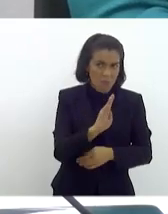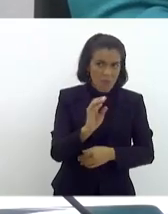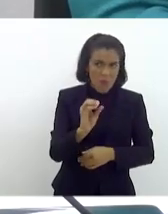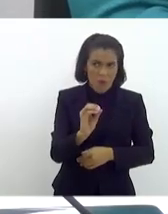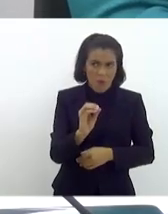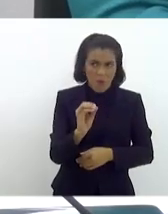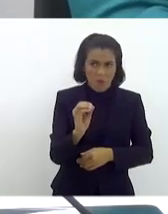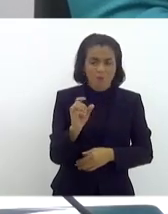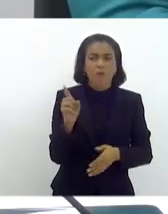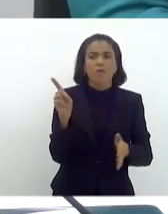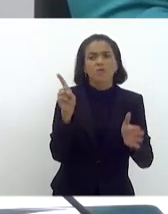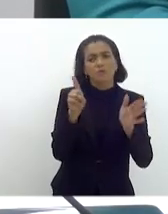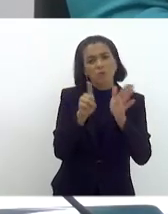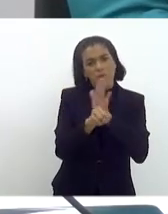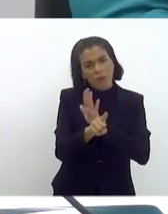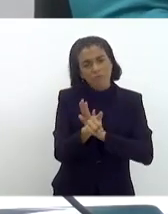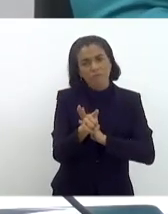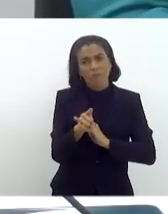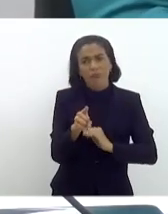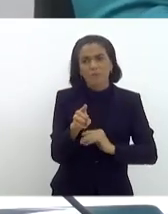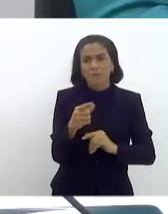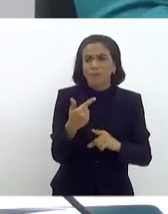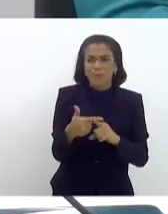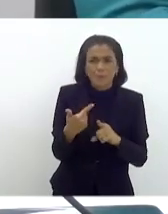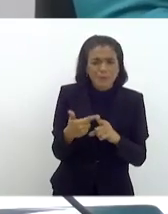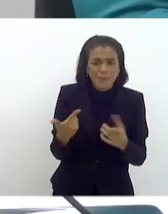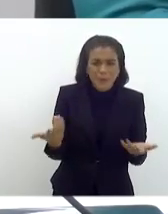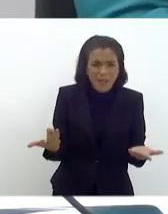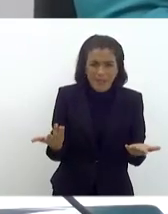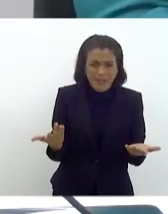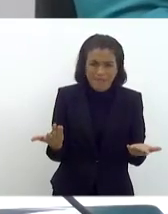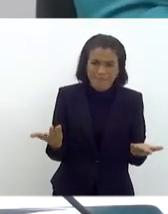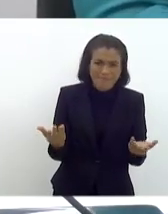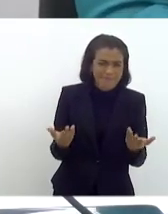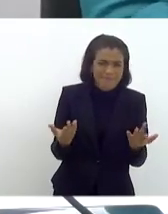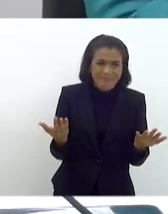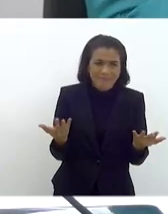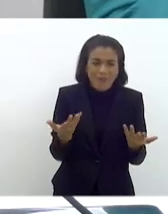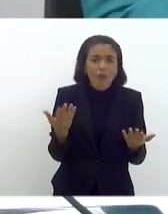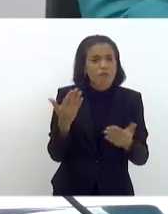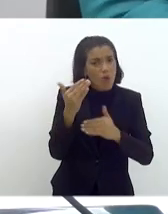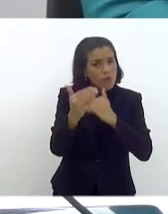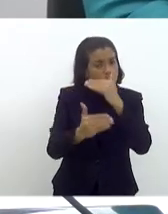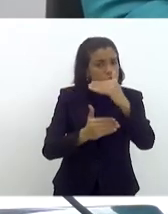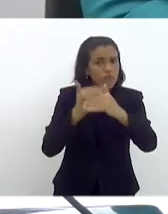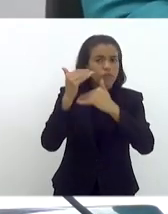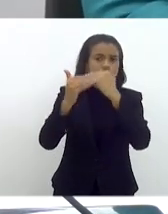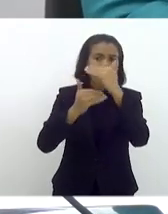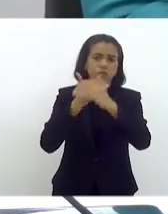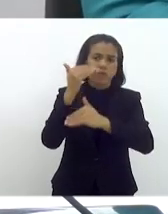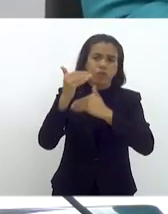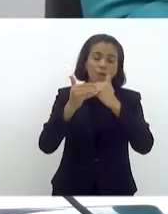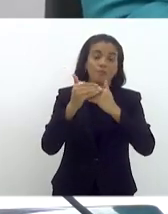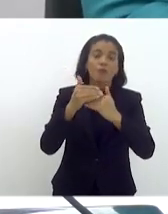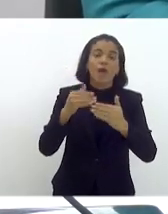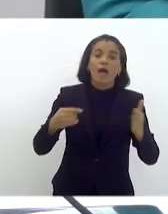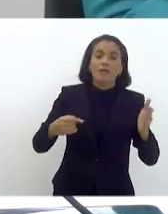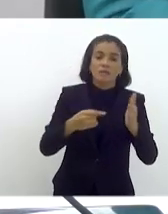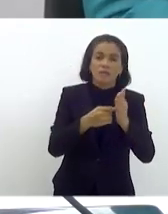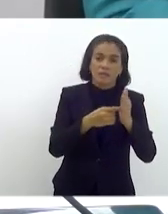com a pergunta da tia Ju porque indubitavelmente foi um avanço o registro online